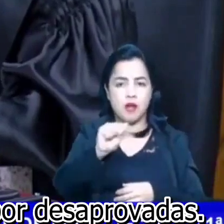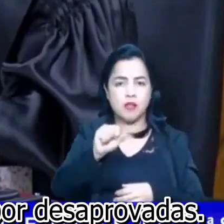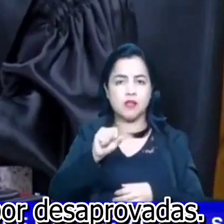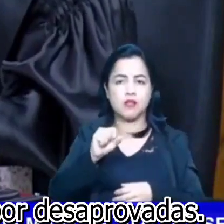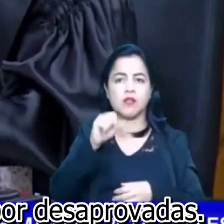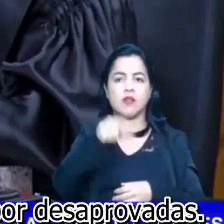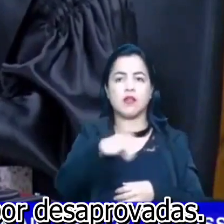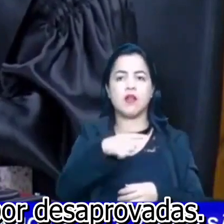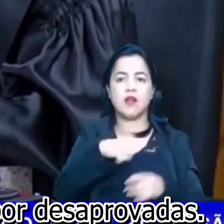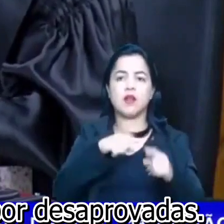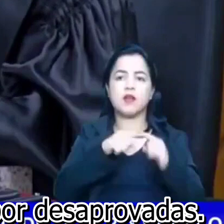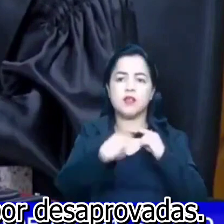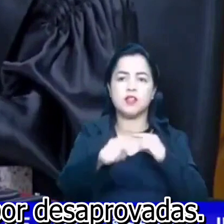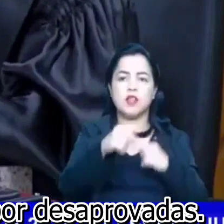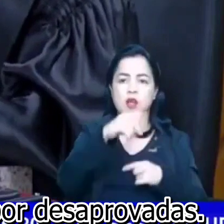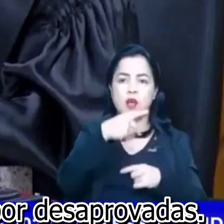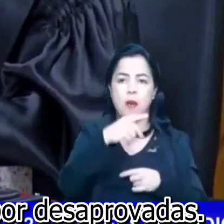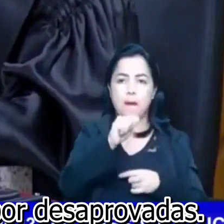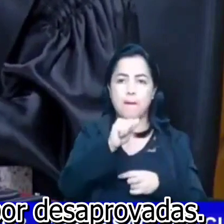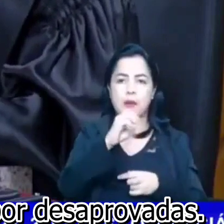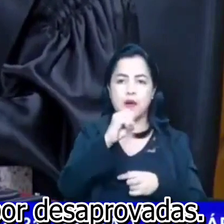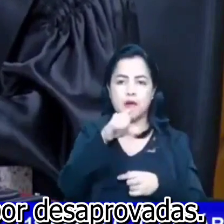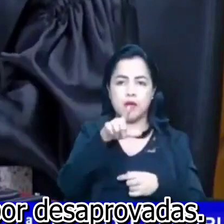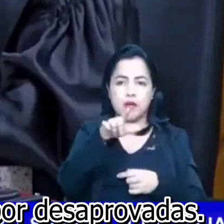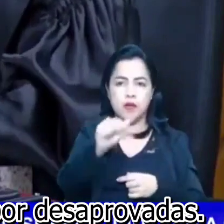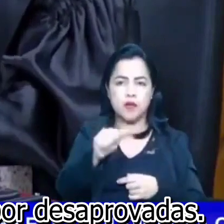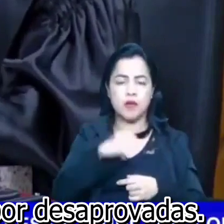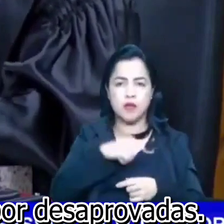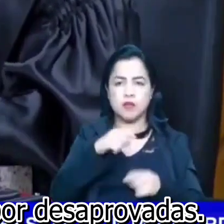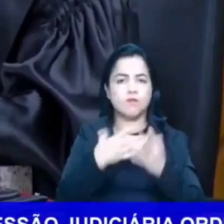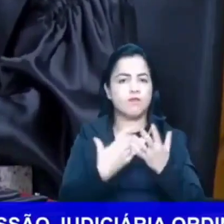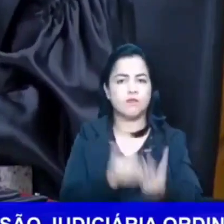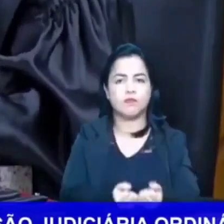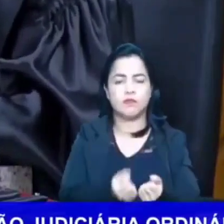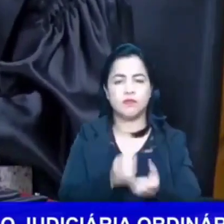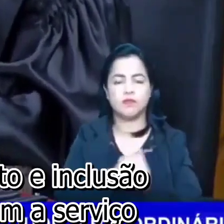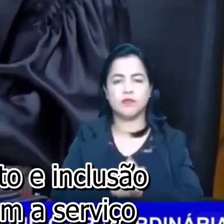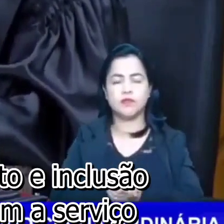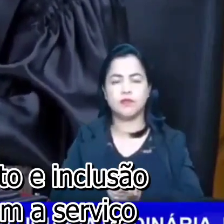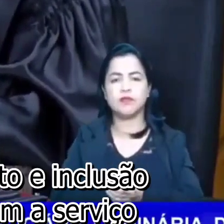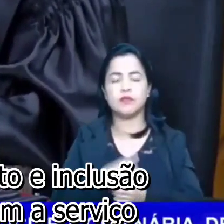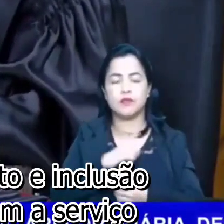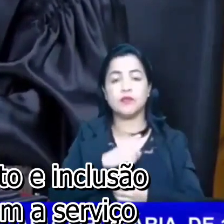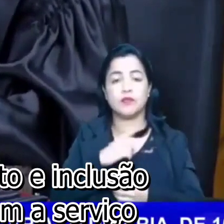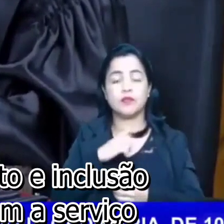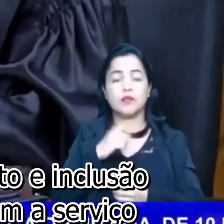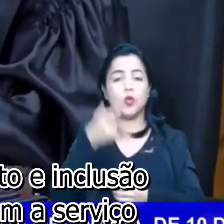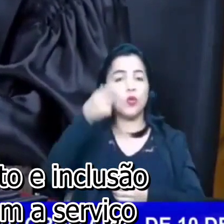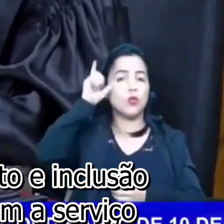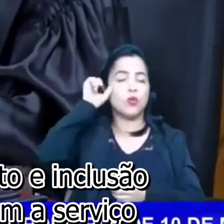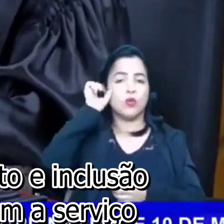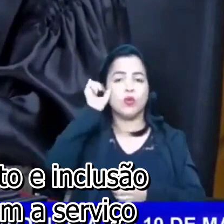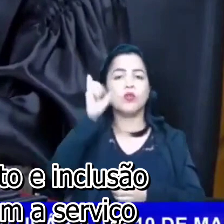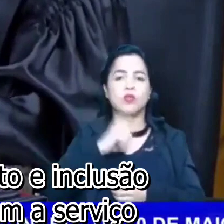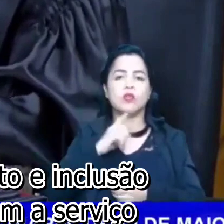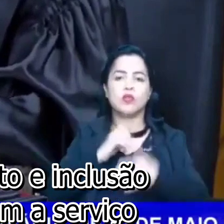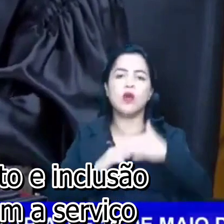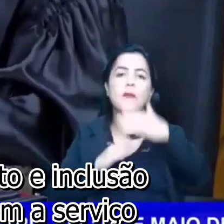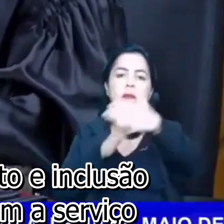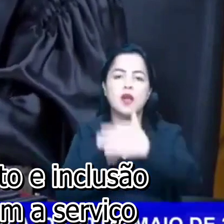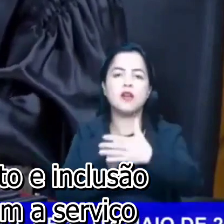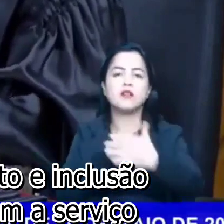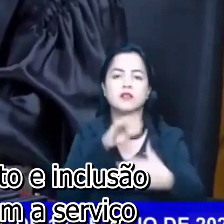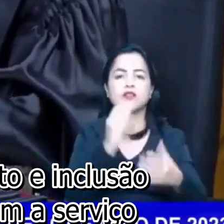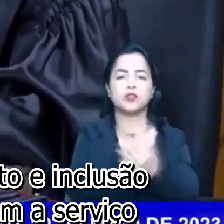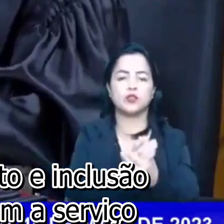divergindo a juíza Paola Santos, que julgou as contas por desaprovadas. Foi determinada ontem a suspensão do julgamento e inclusão